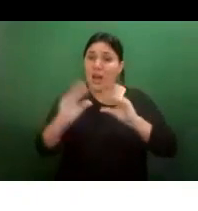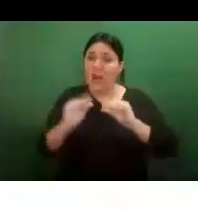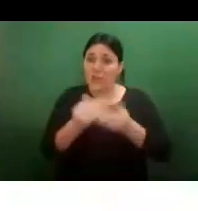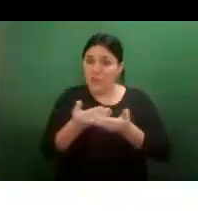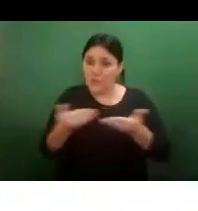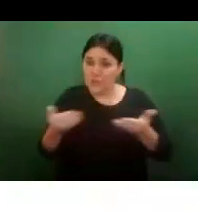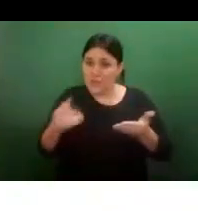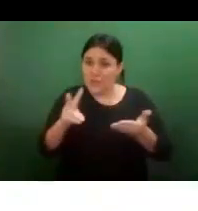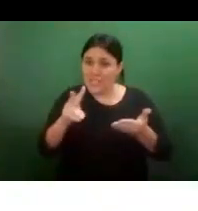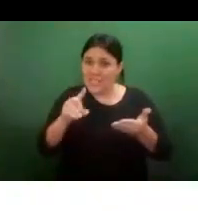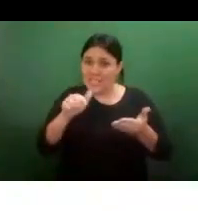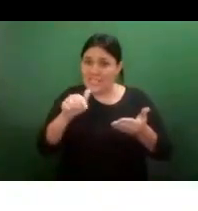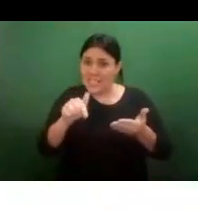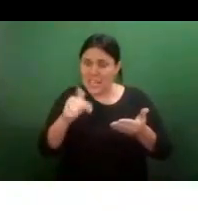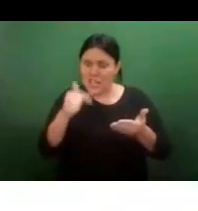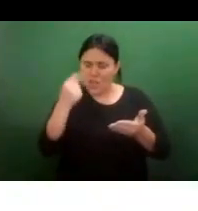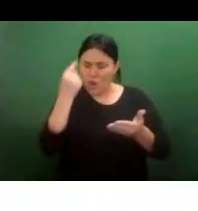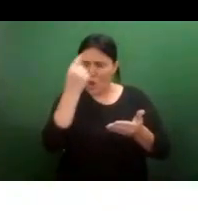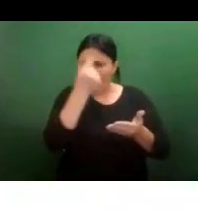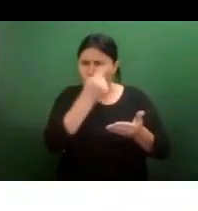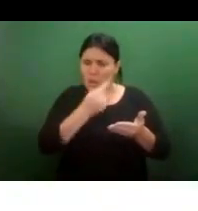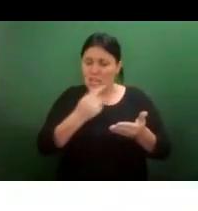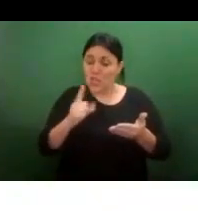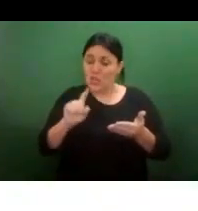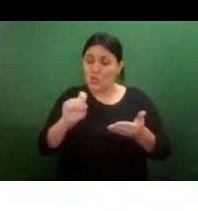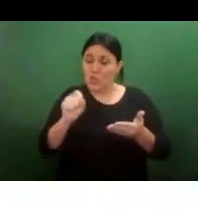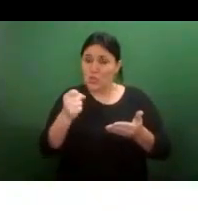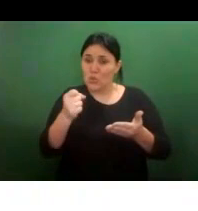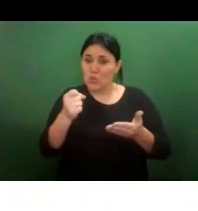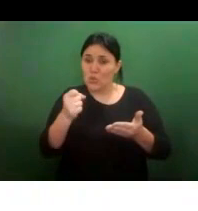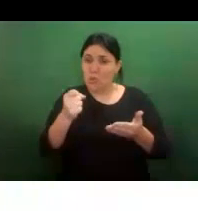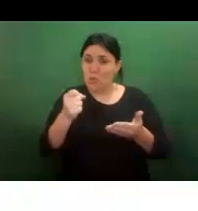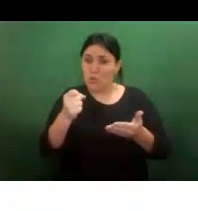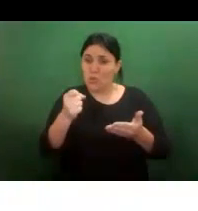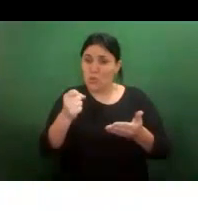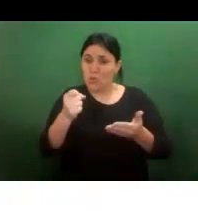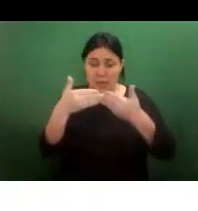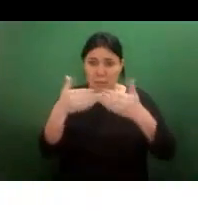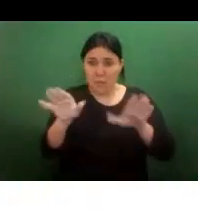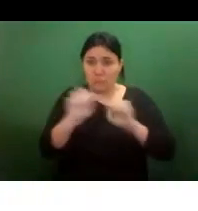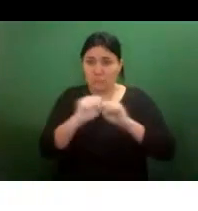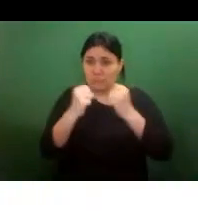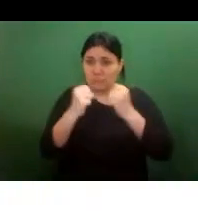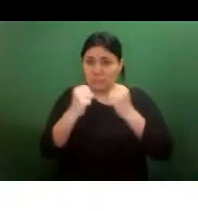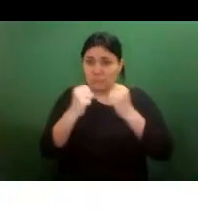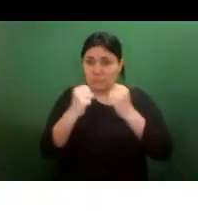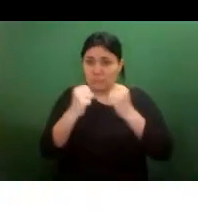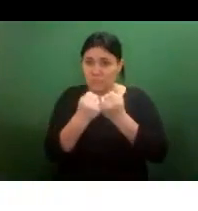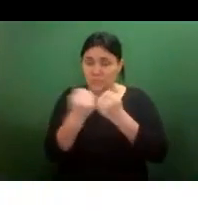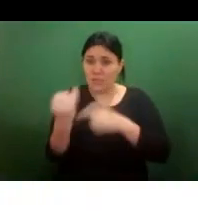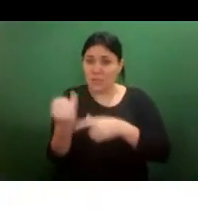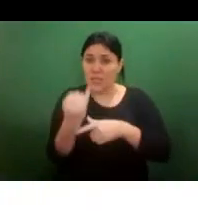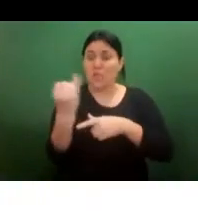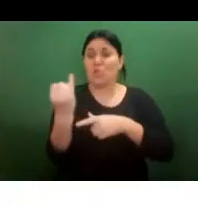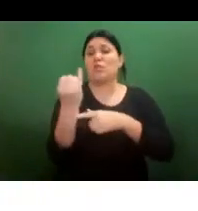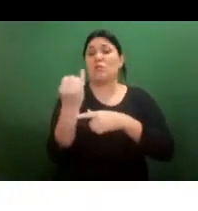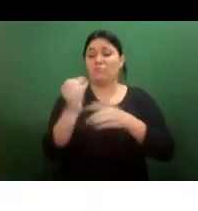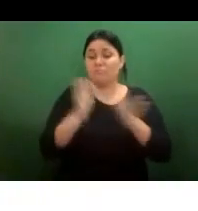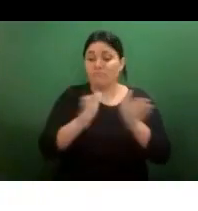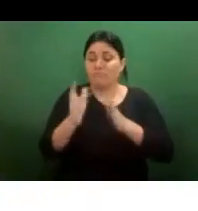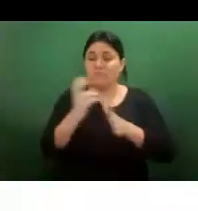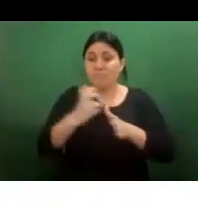horas, 18 palestras depois da abertura do nosso Seminário Internacional de Acessibilidade Cultural, estamos aqui,